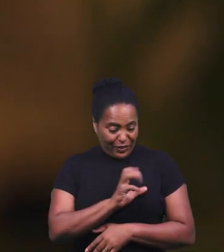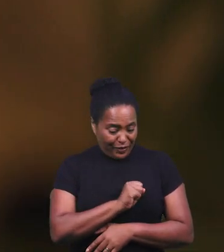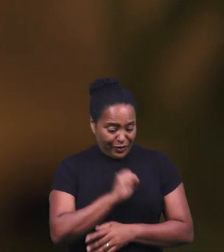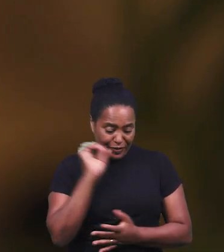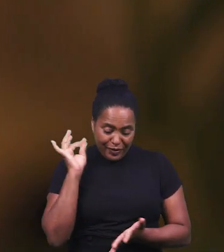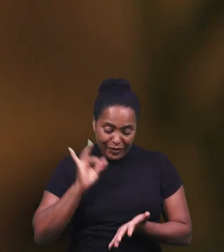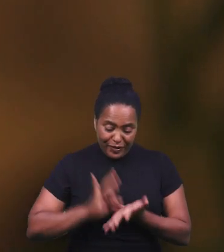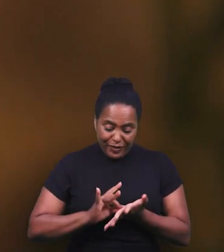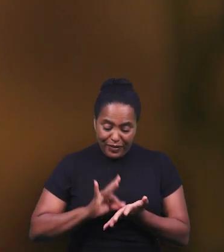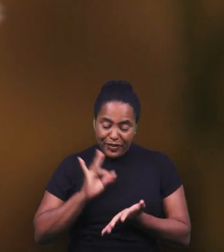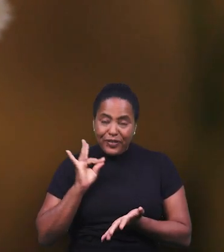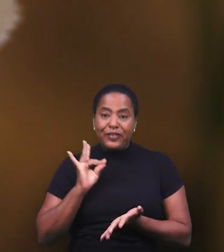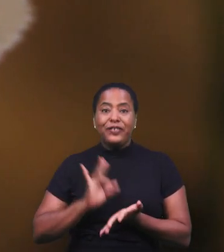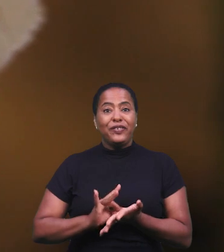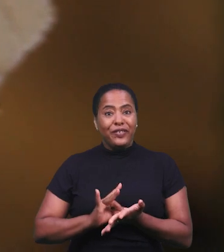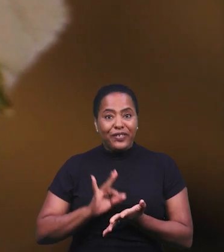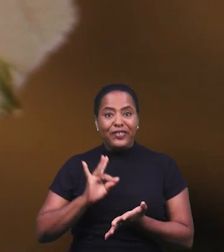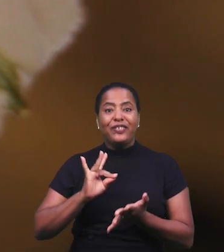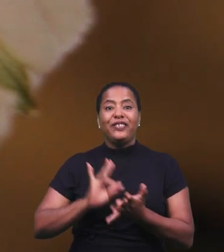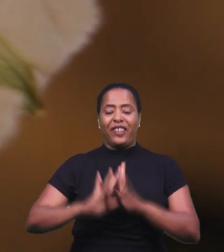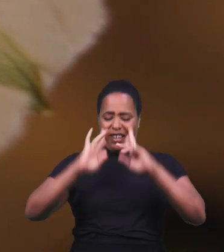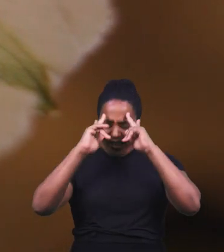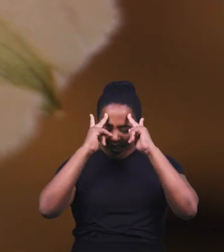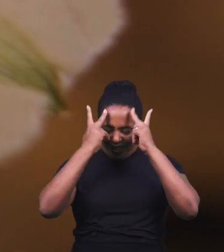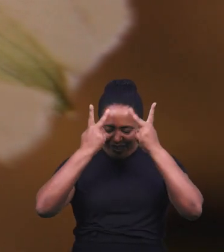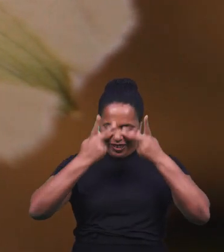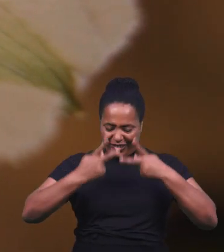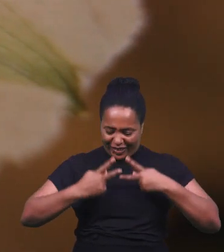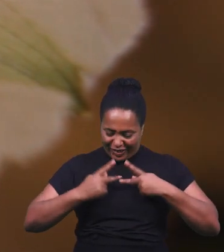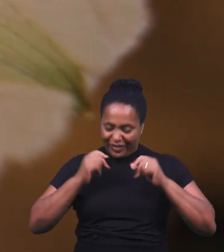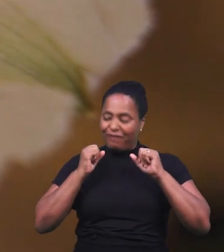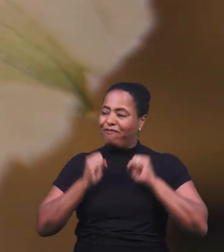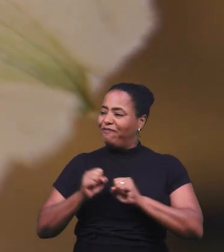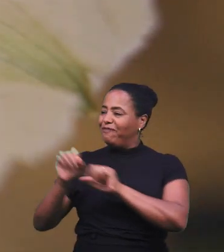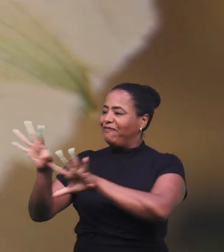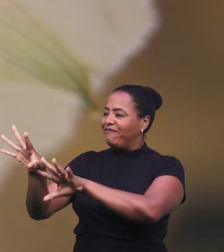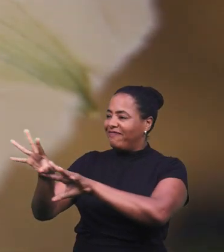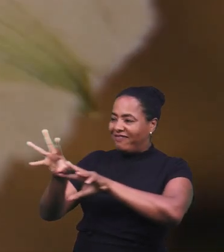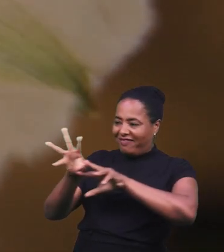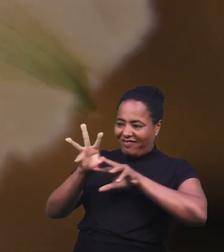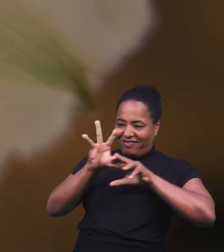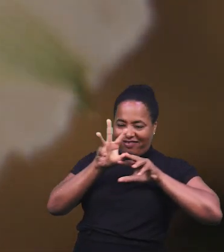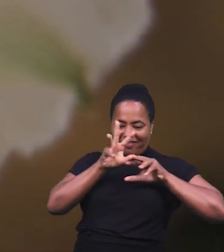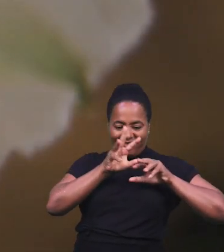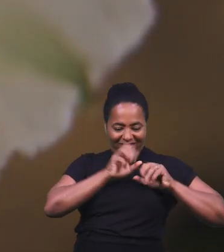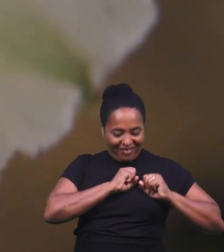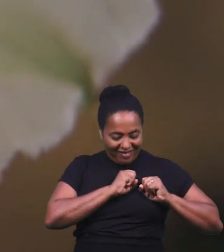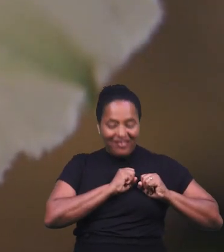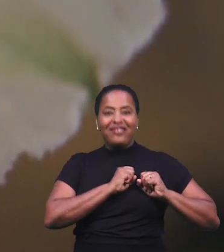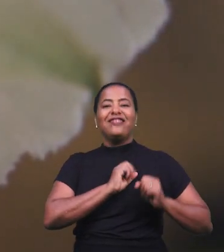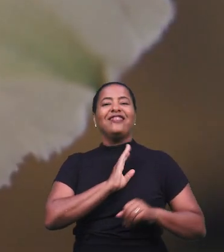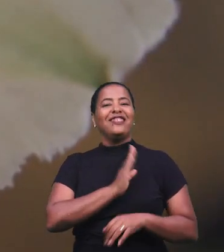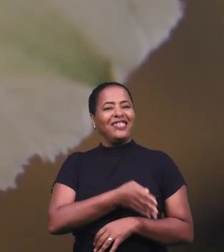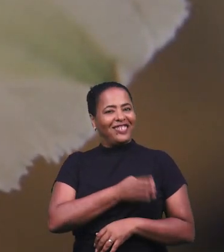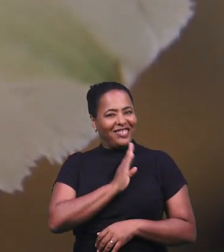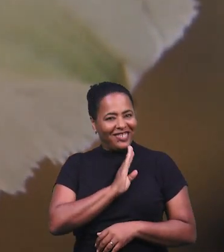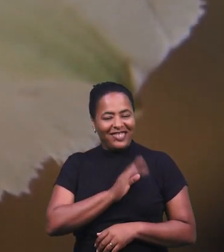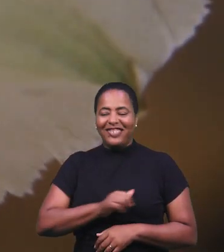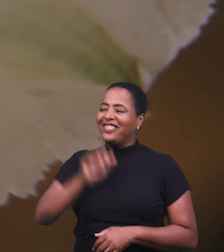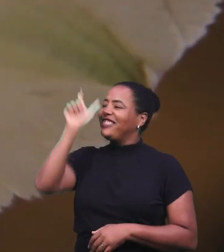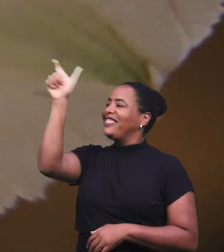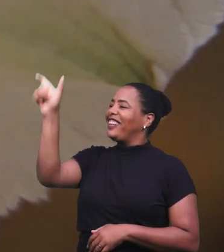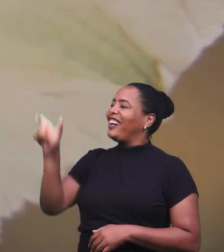o amor verdadeiro que o homem pode. Ele